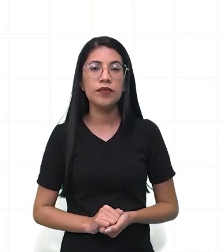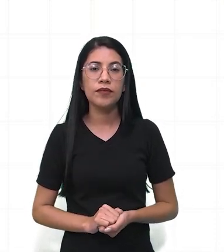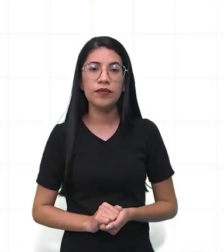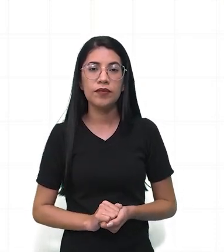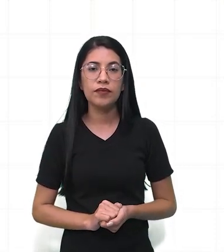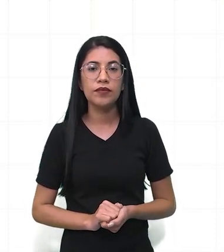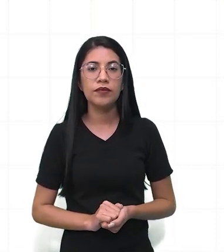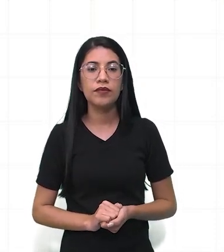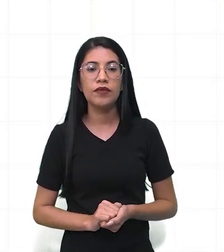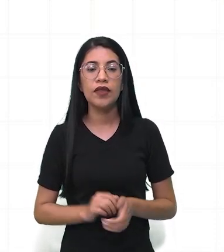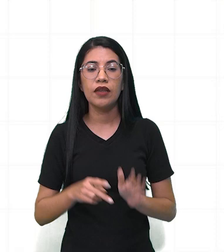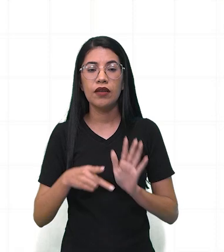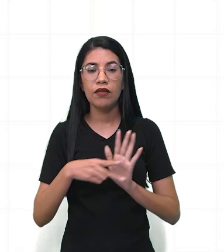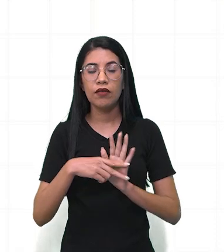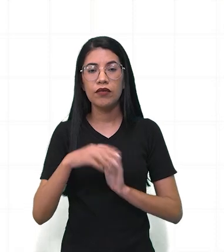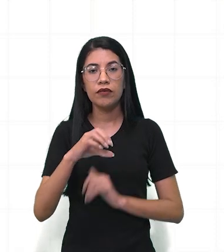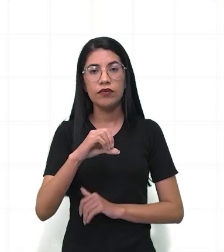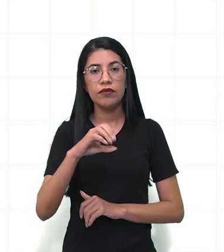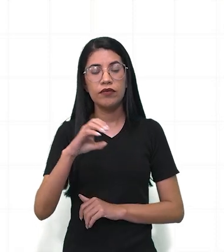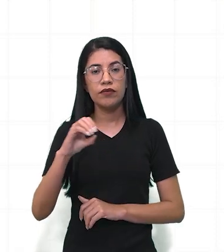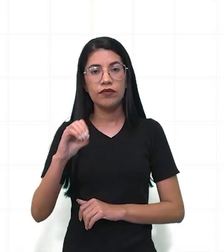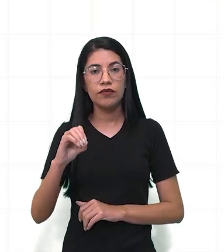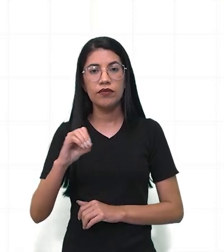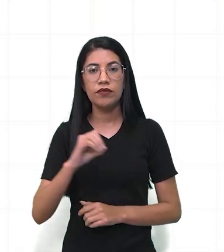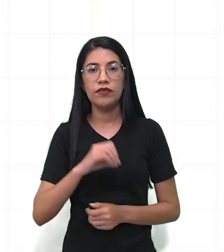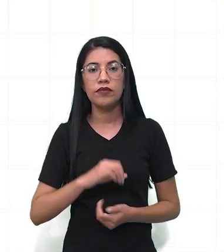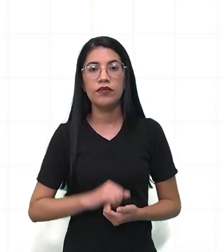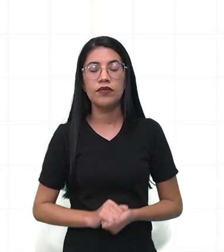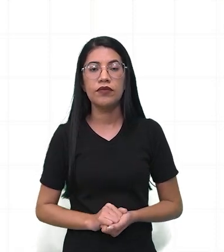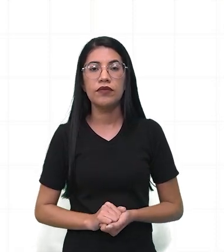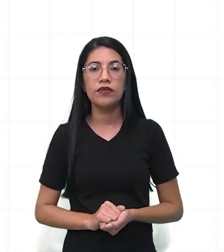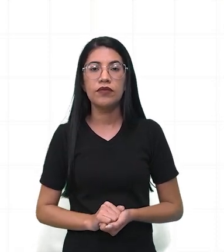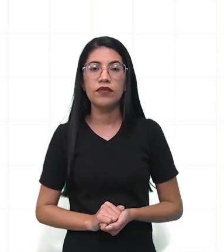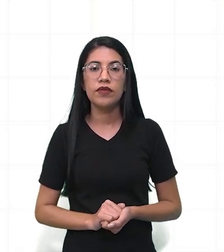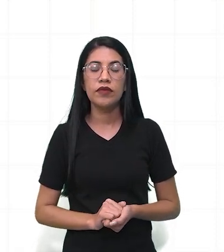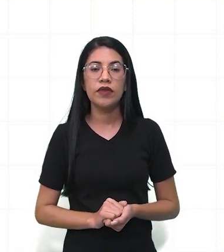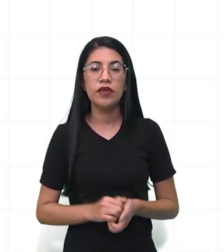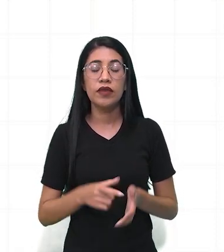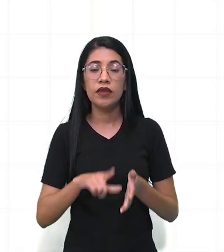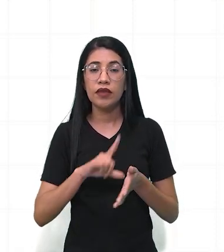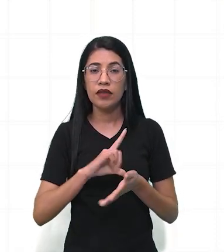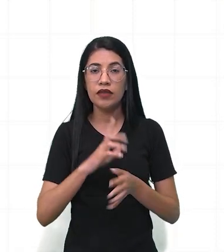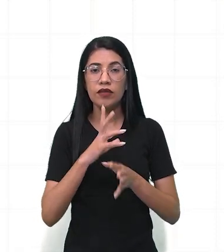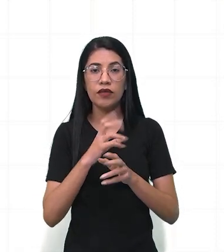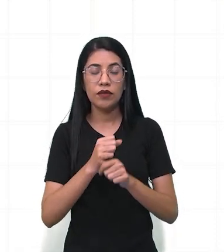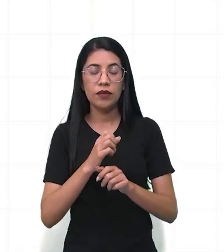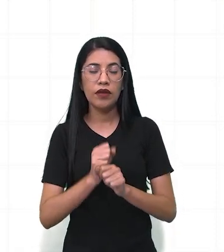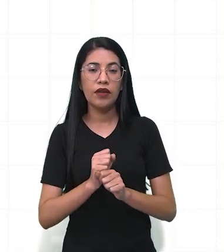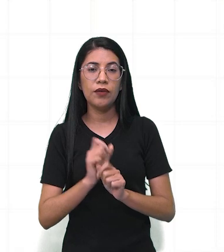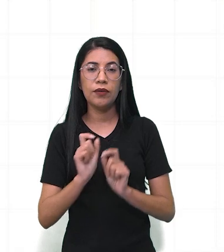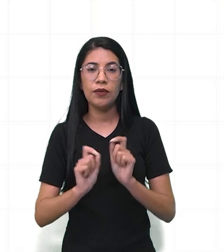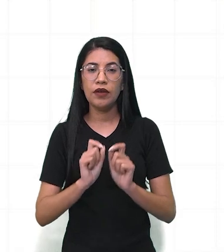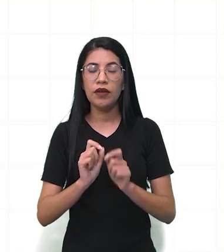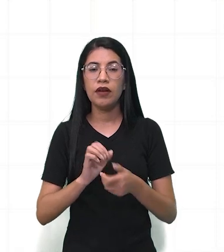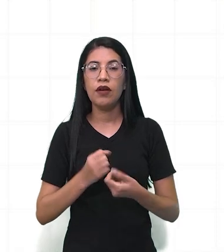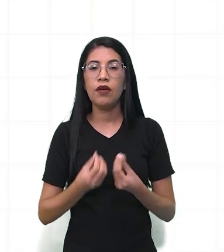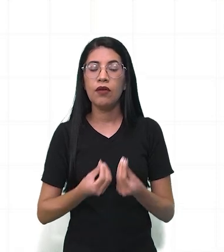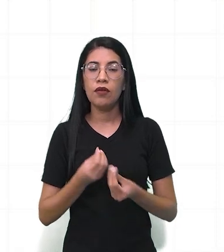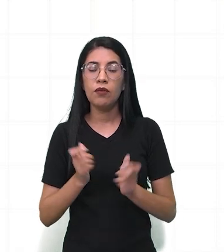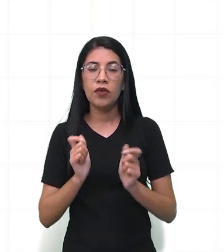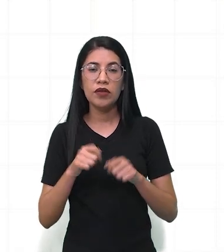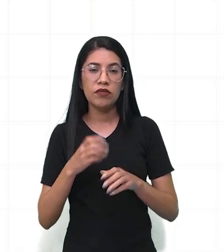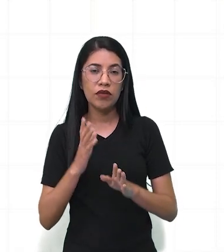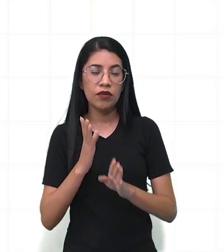90. Como a gente tinha feito anteriormente. Quando eu quero saber quanto que é uma porcentagem de um valor, eu multiplico